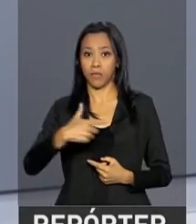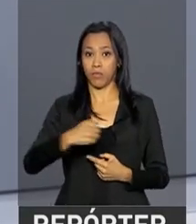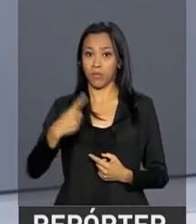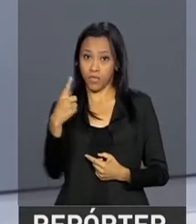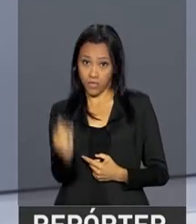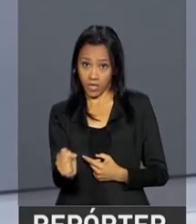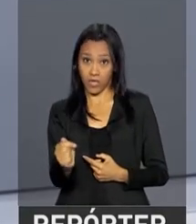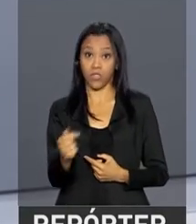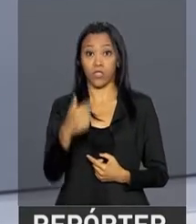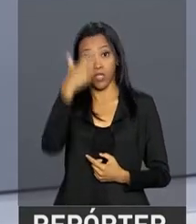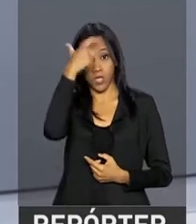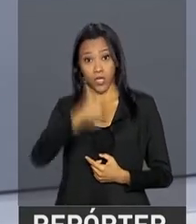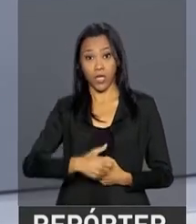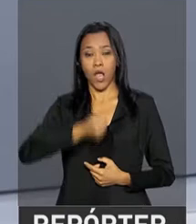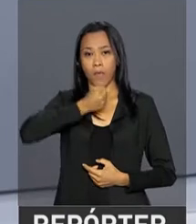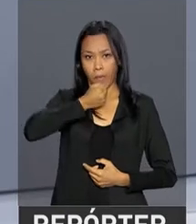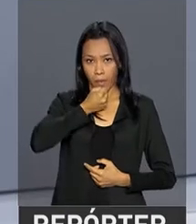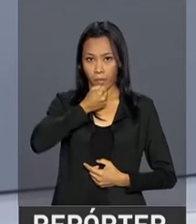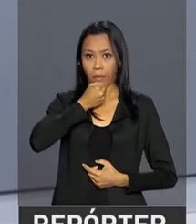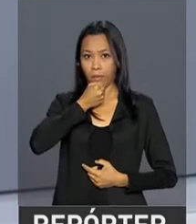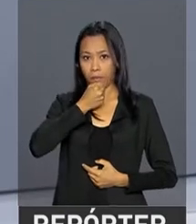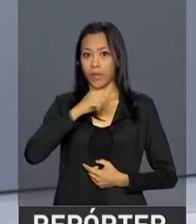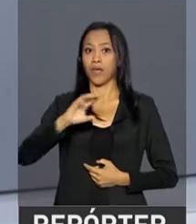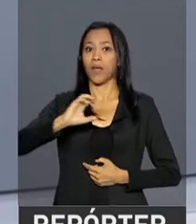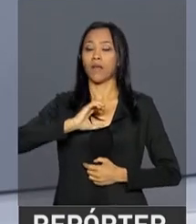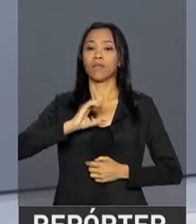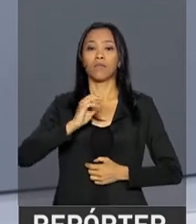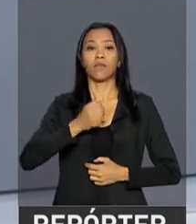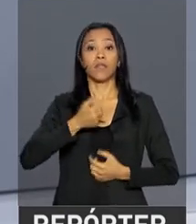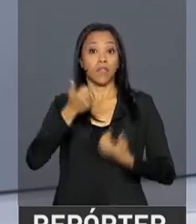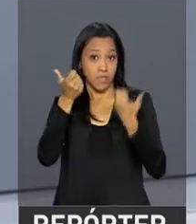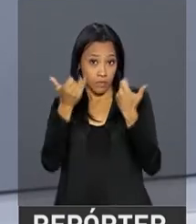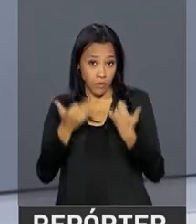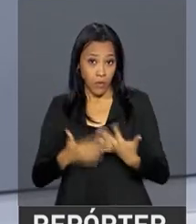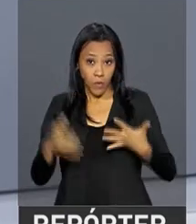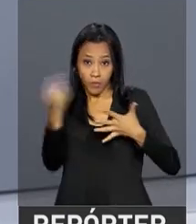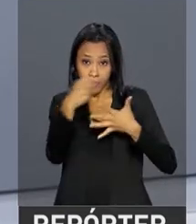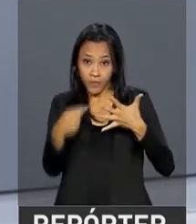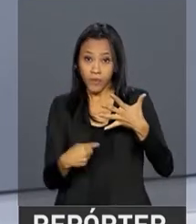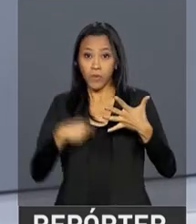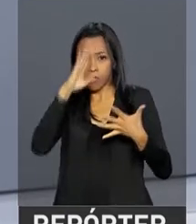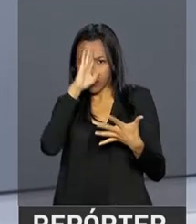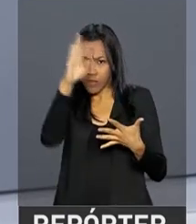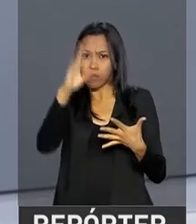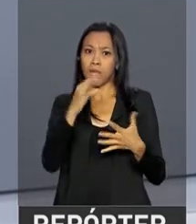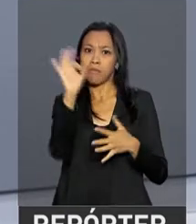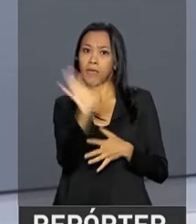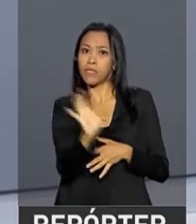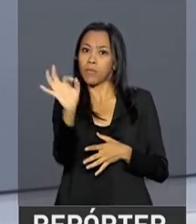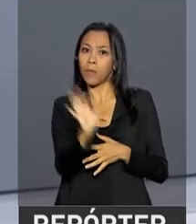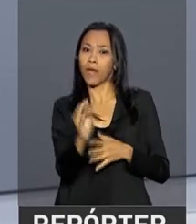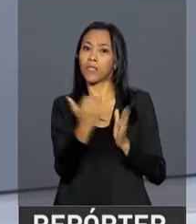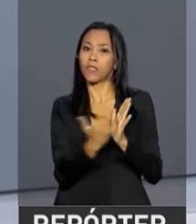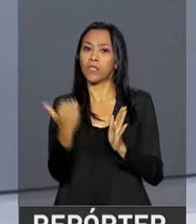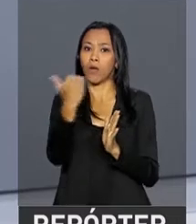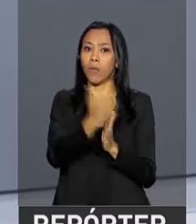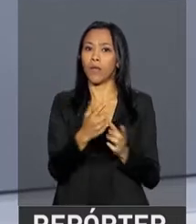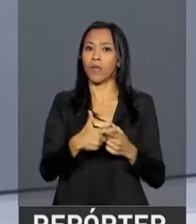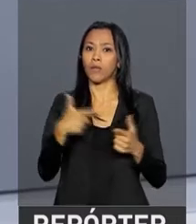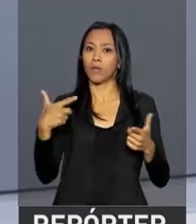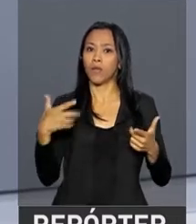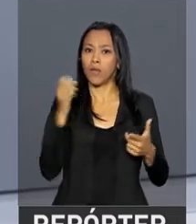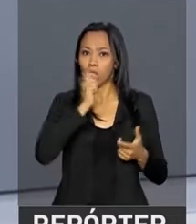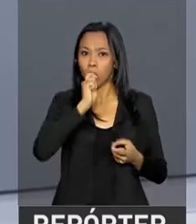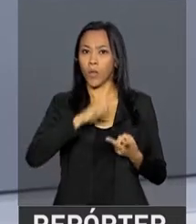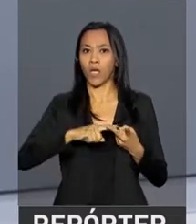nacional de comunicação da prf de brandão citou os principais percentuais de crescimento na apreensão de drogas armas e munições